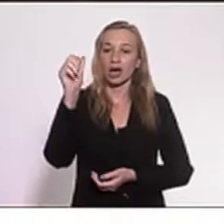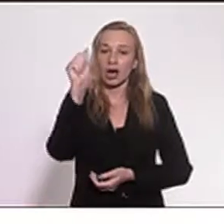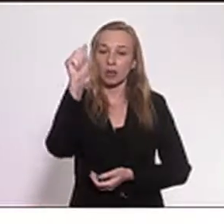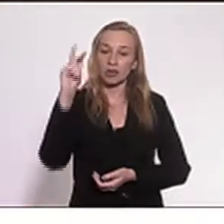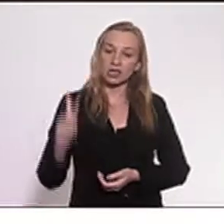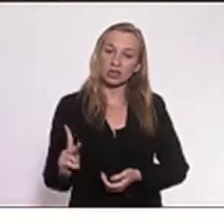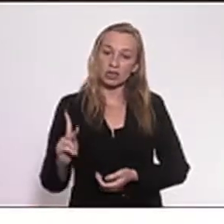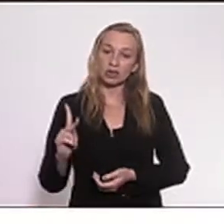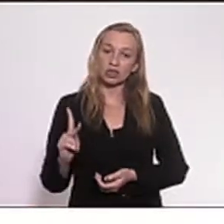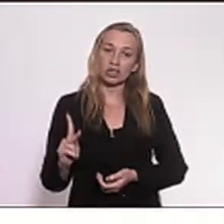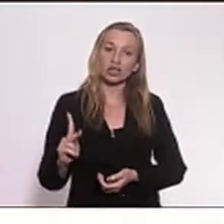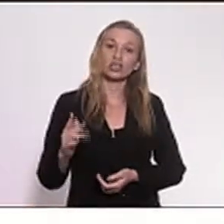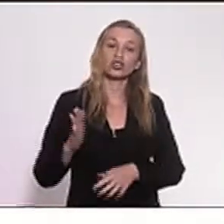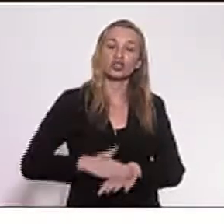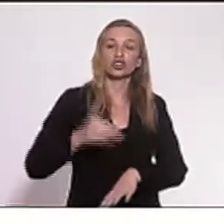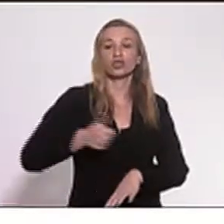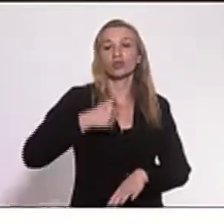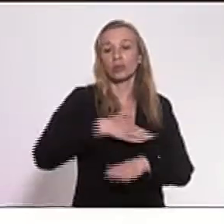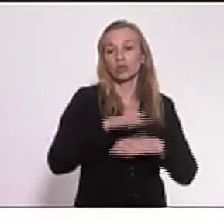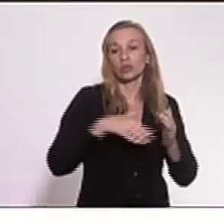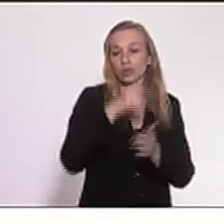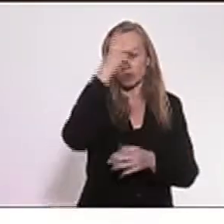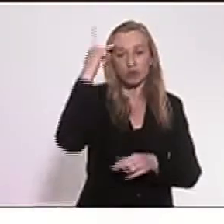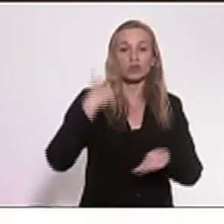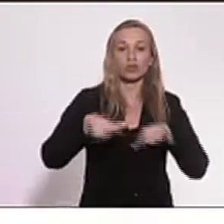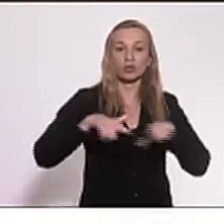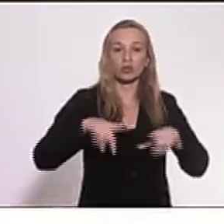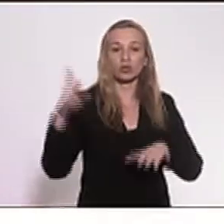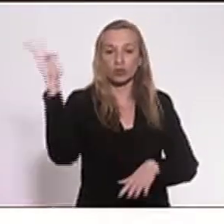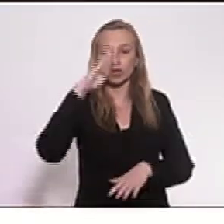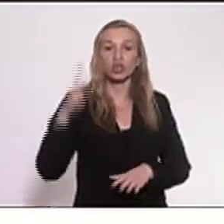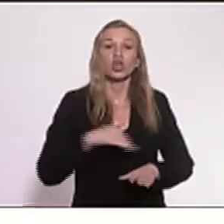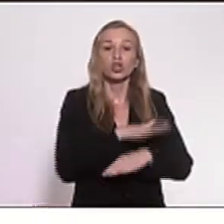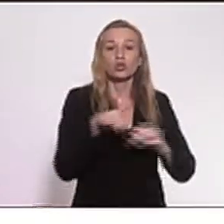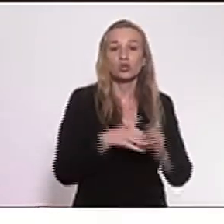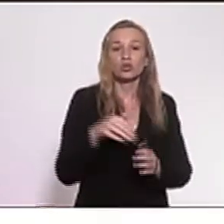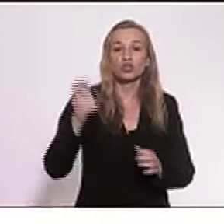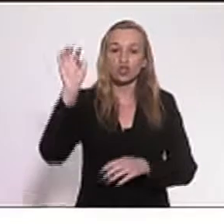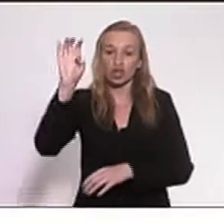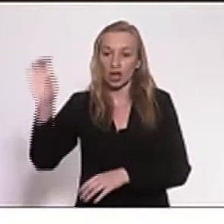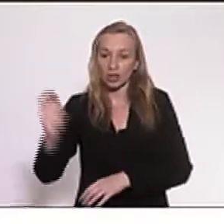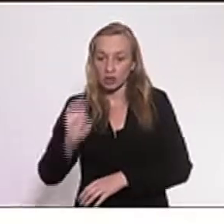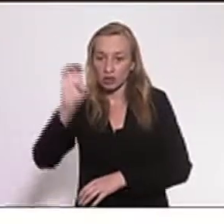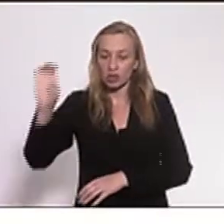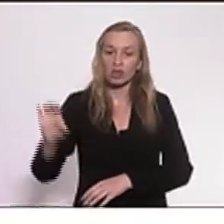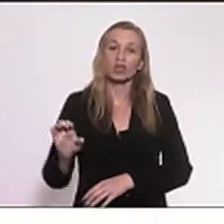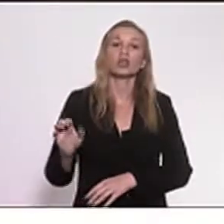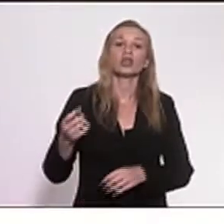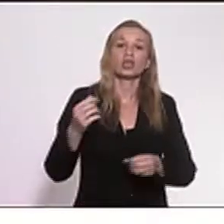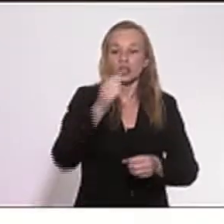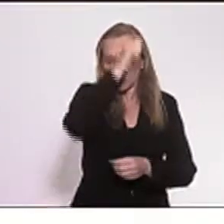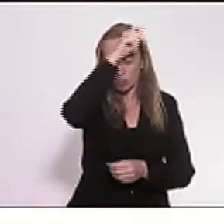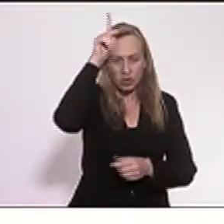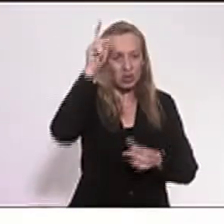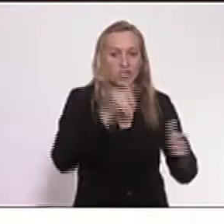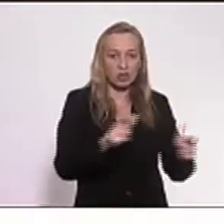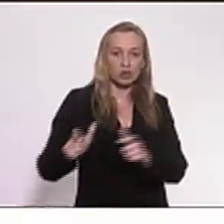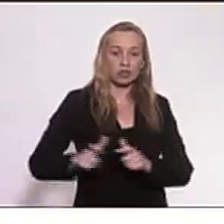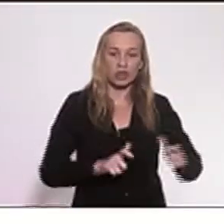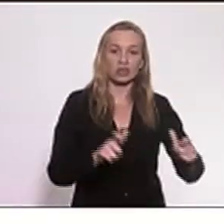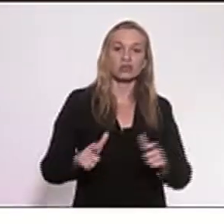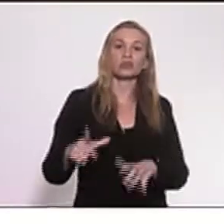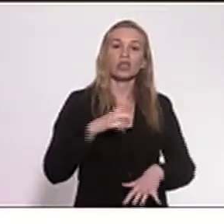para trabalhadores e trabalhadoras no Brasil. Mas em todos os estados e municípios do Brasil, onde a gente tem servidores